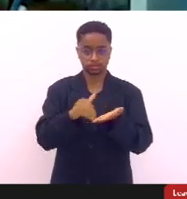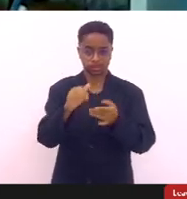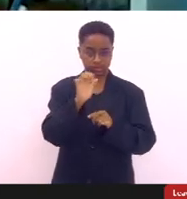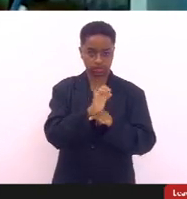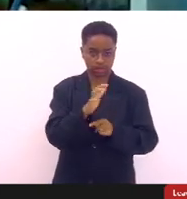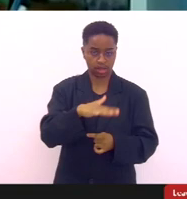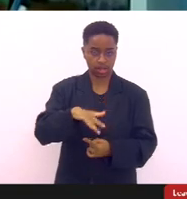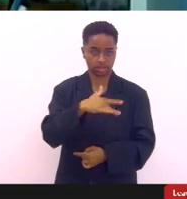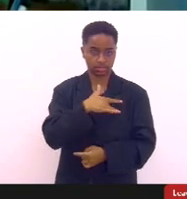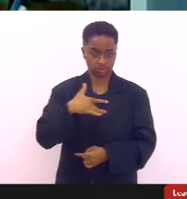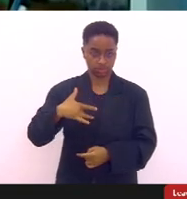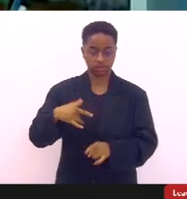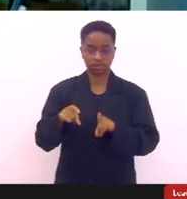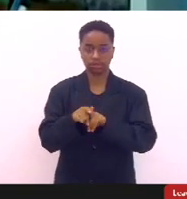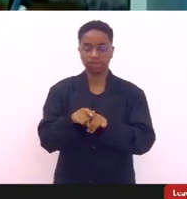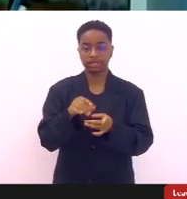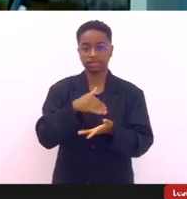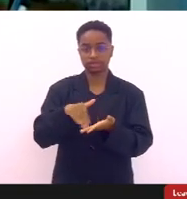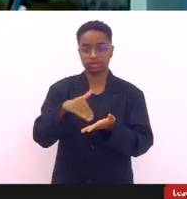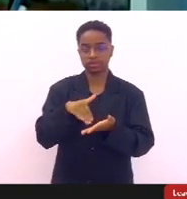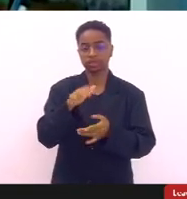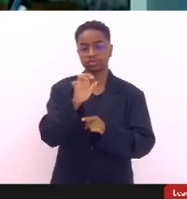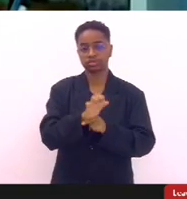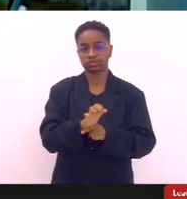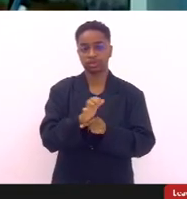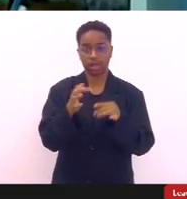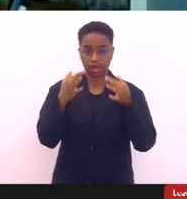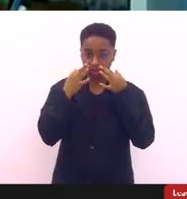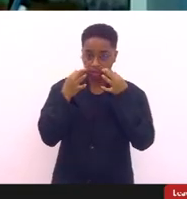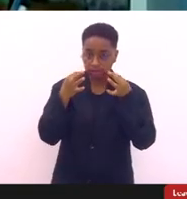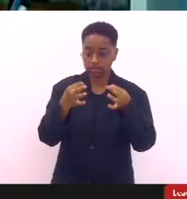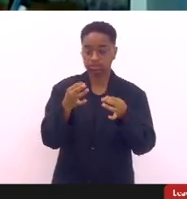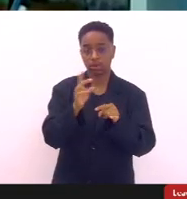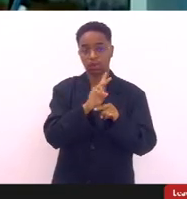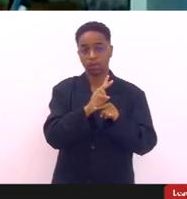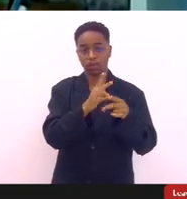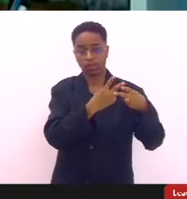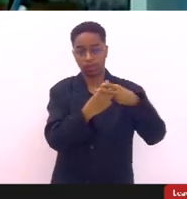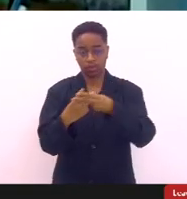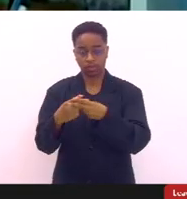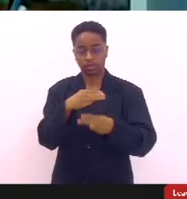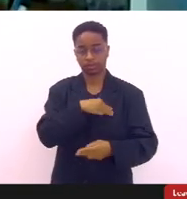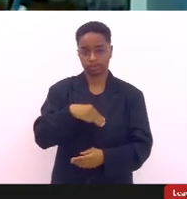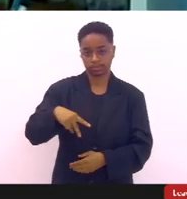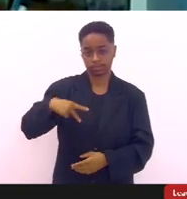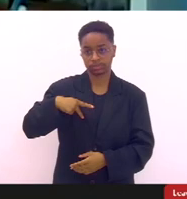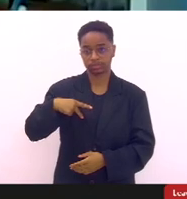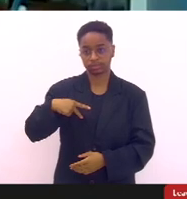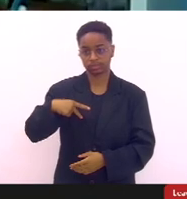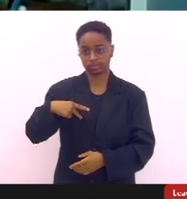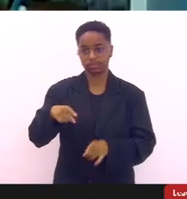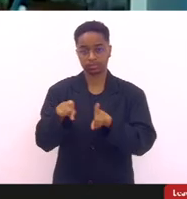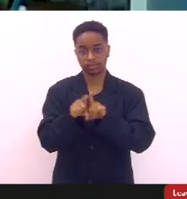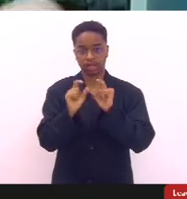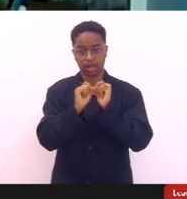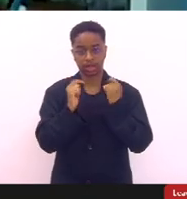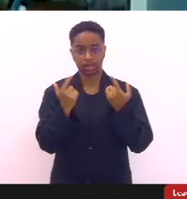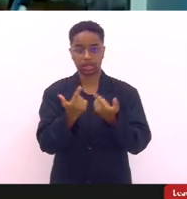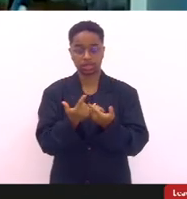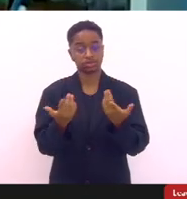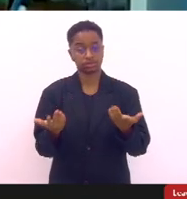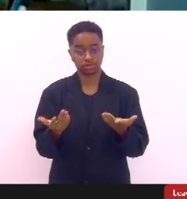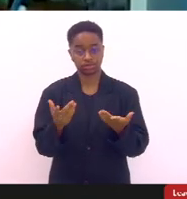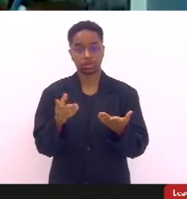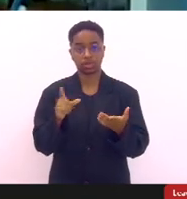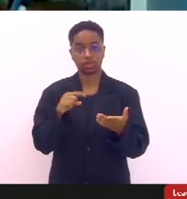de Saúde, Secretário Estadual de Atenção Previdenciária, Ministério Público e a LERJ, ou seja, a nossa